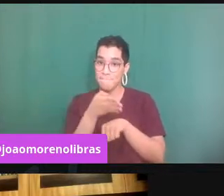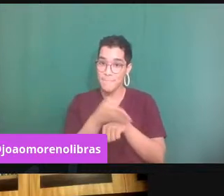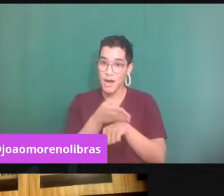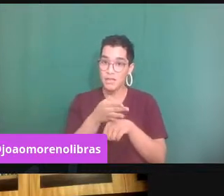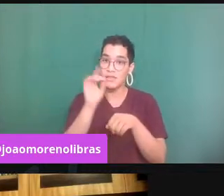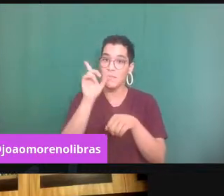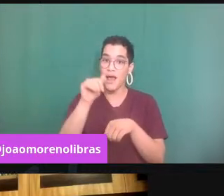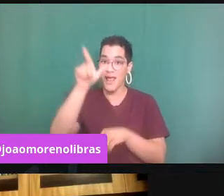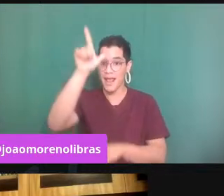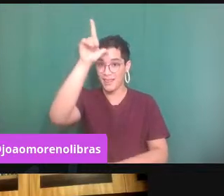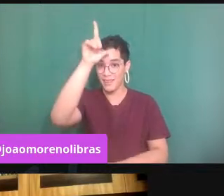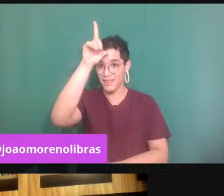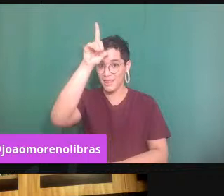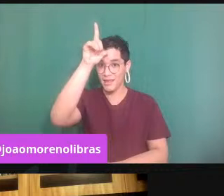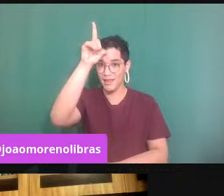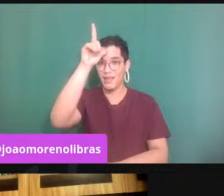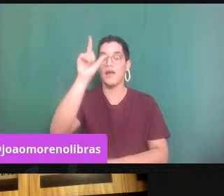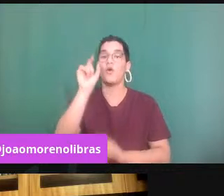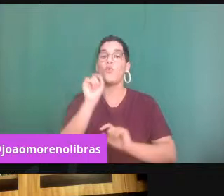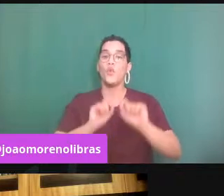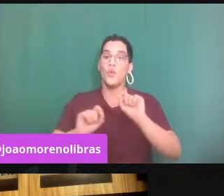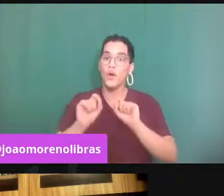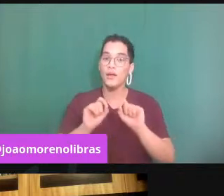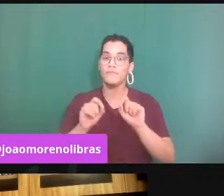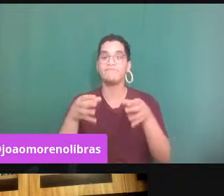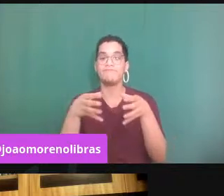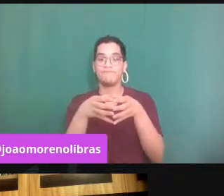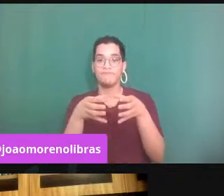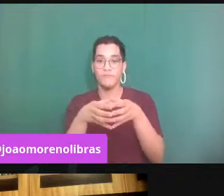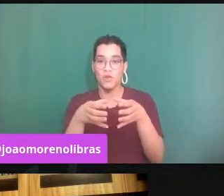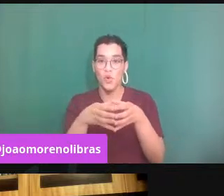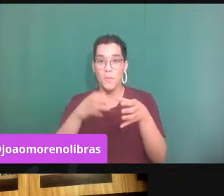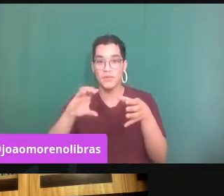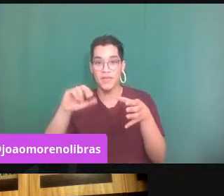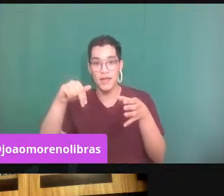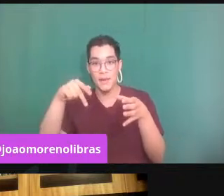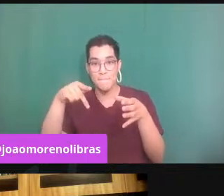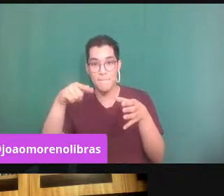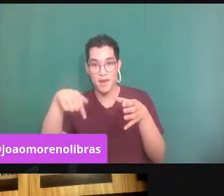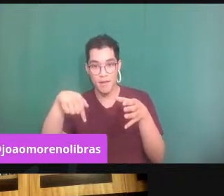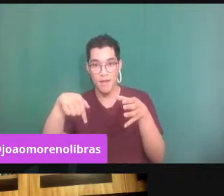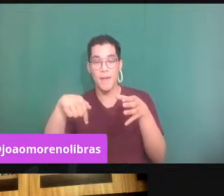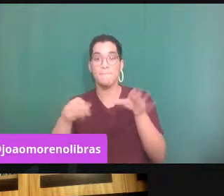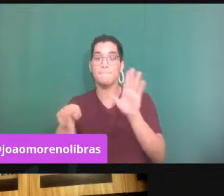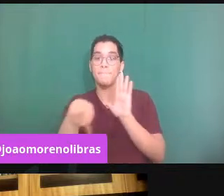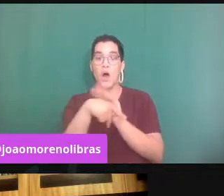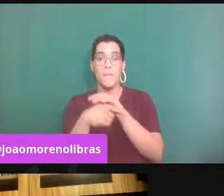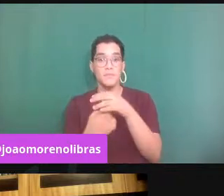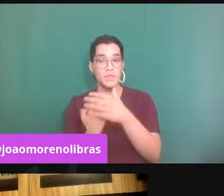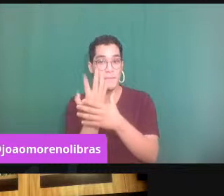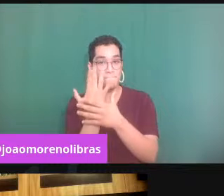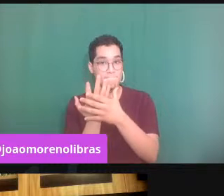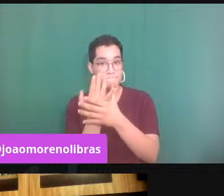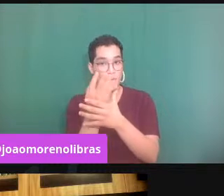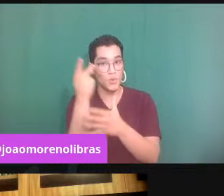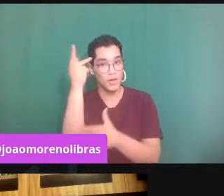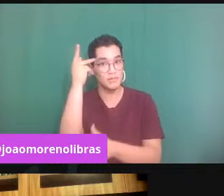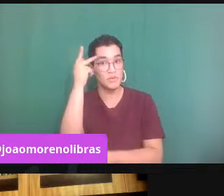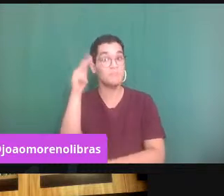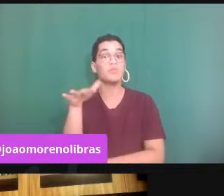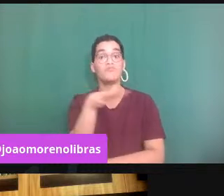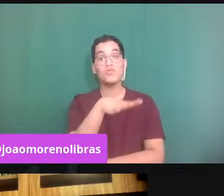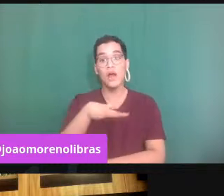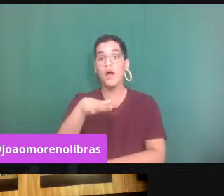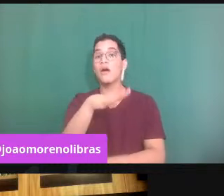e PUC de São Paulo, e é autora de livros, capítulos de livros e artigos em periódicos científicos.